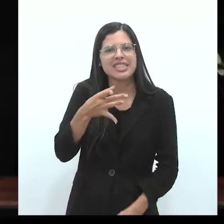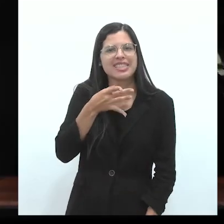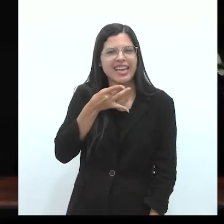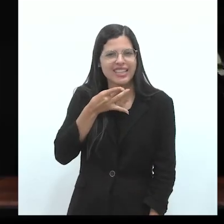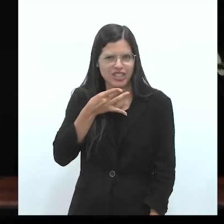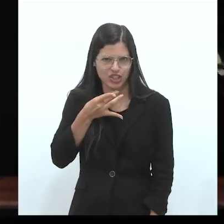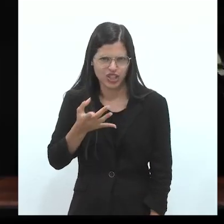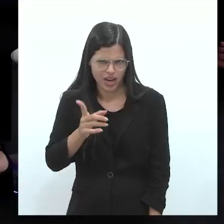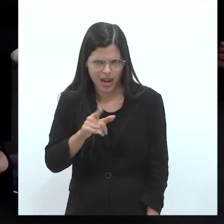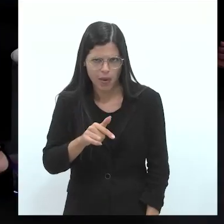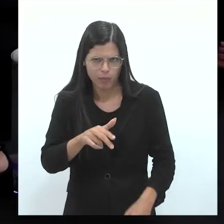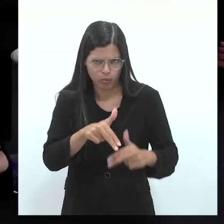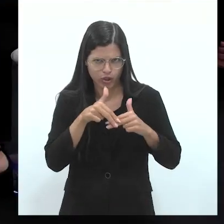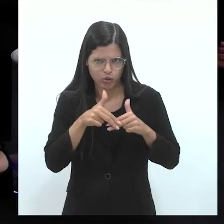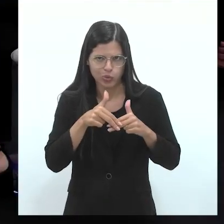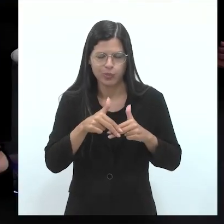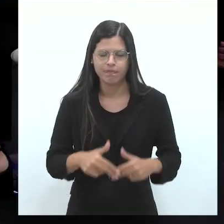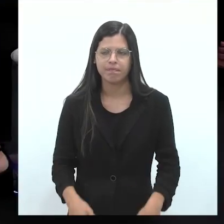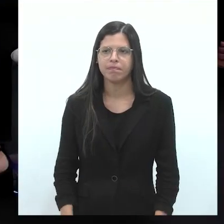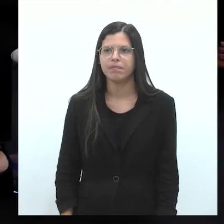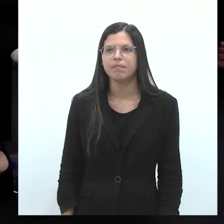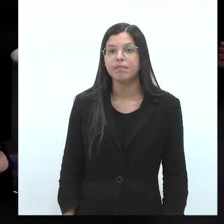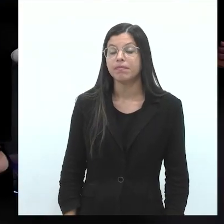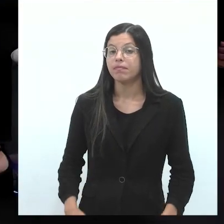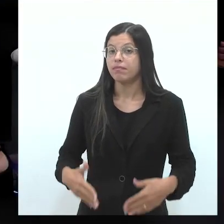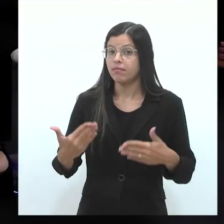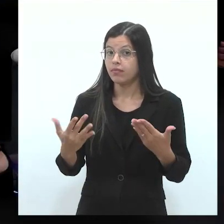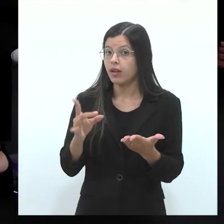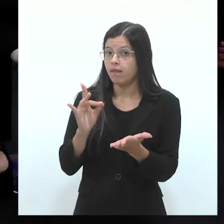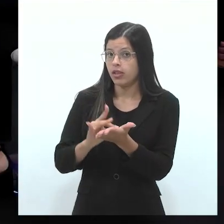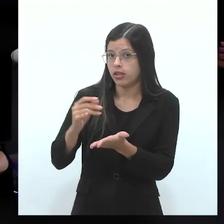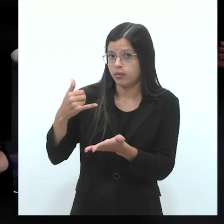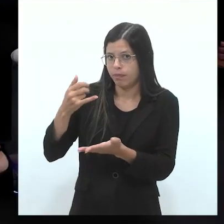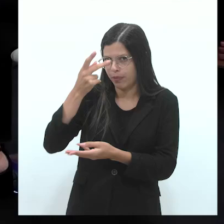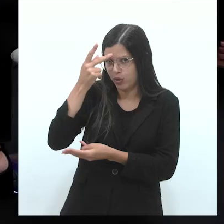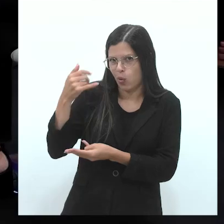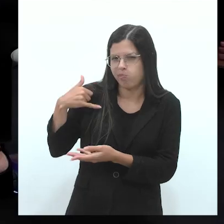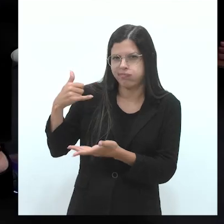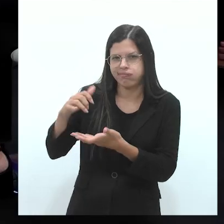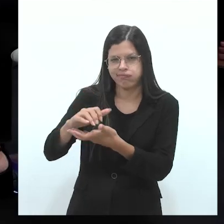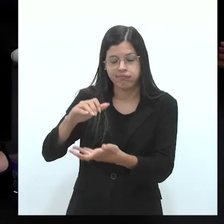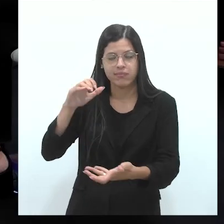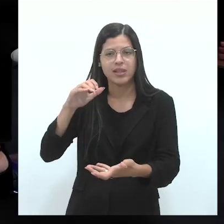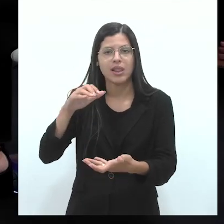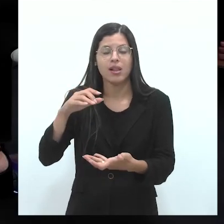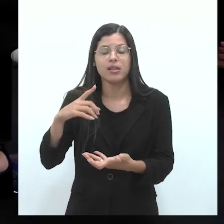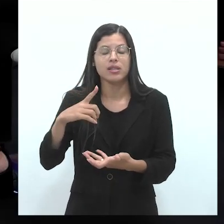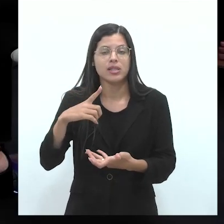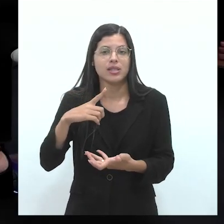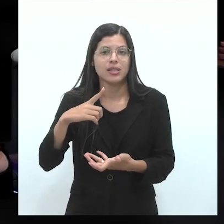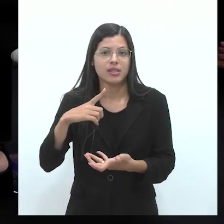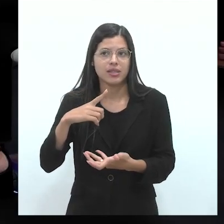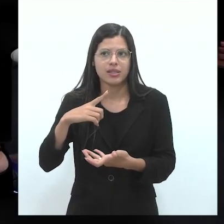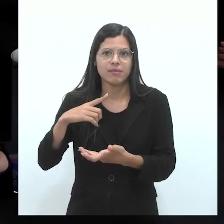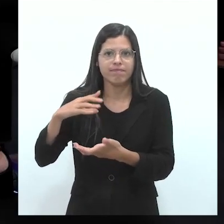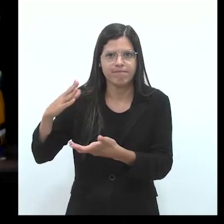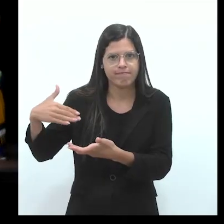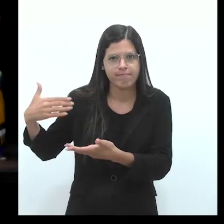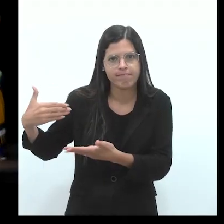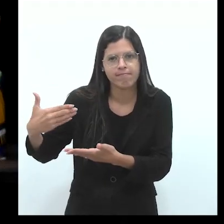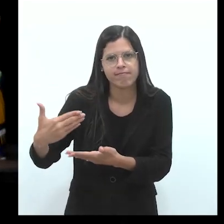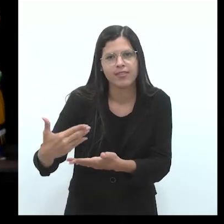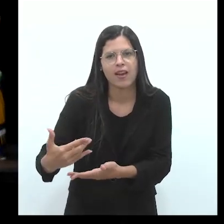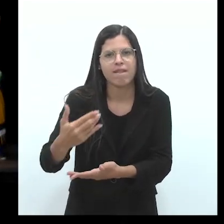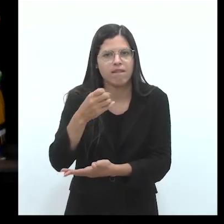destacar? Na verdade, os idosos, eles têm, quanto mais com o avançar